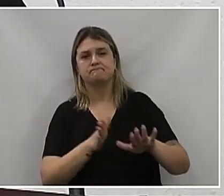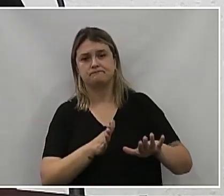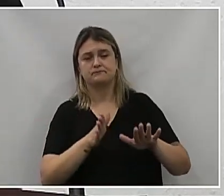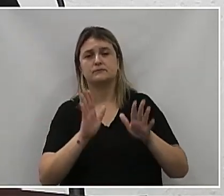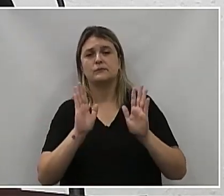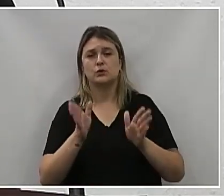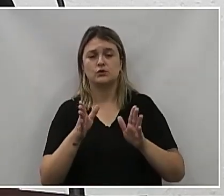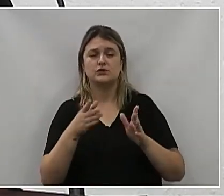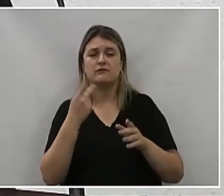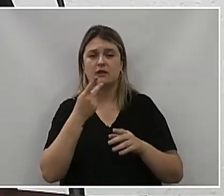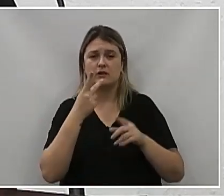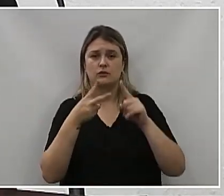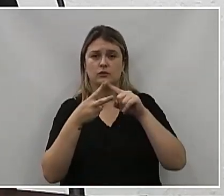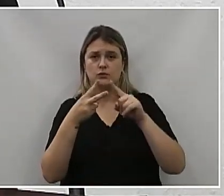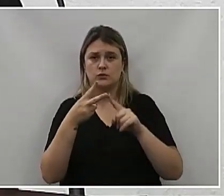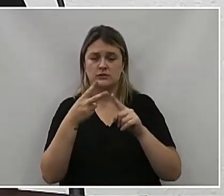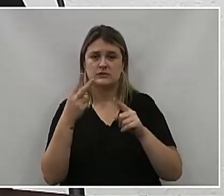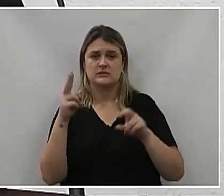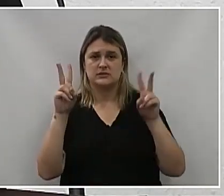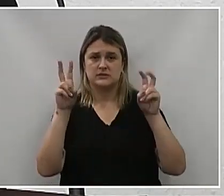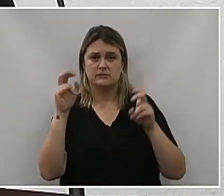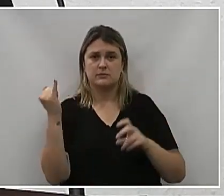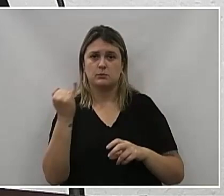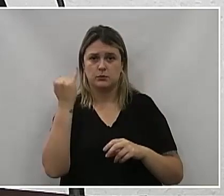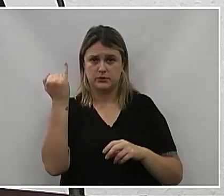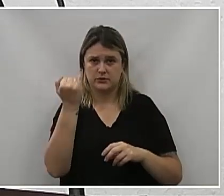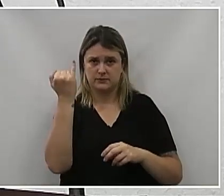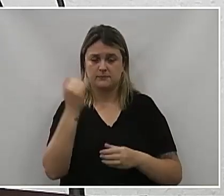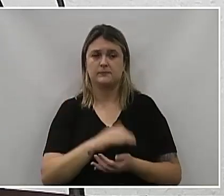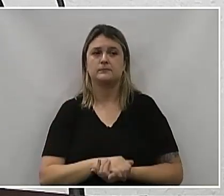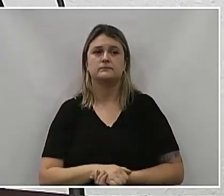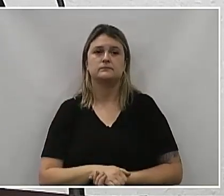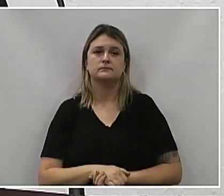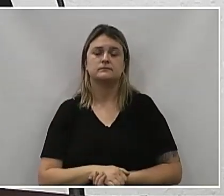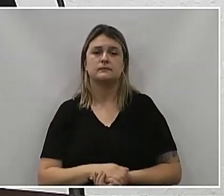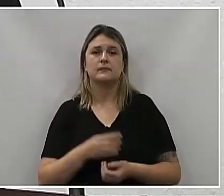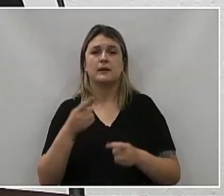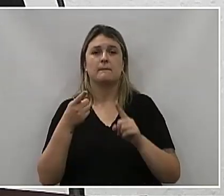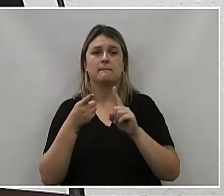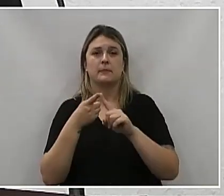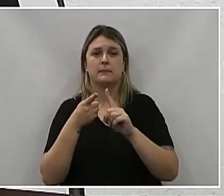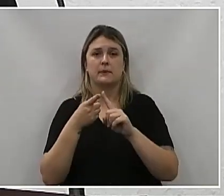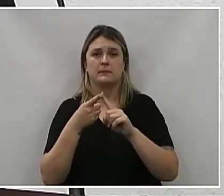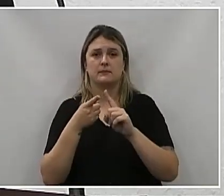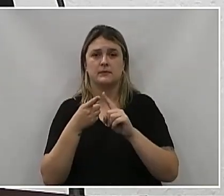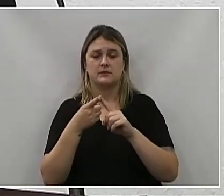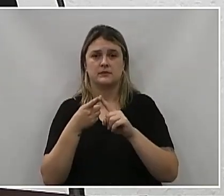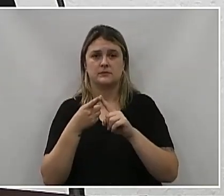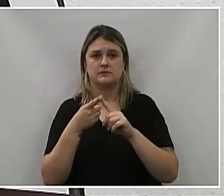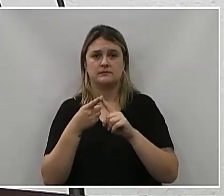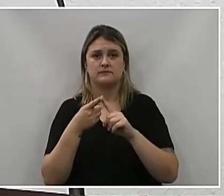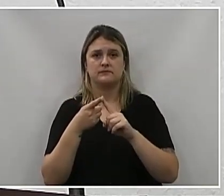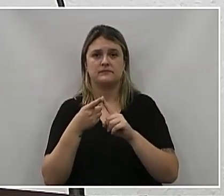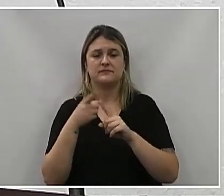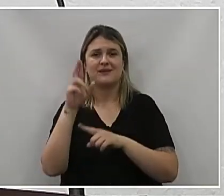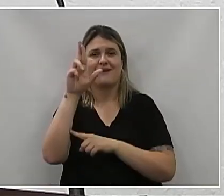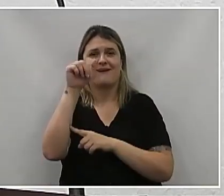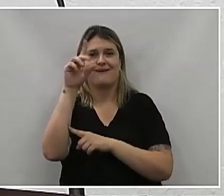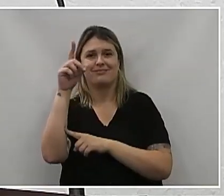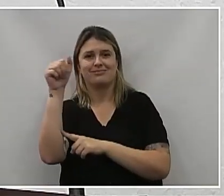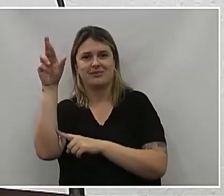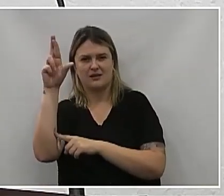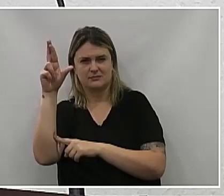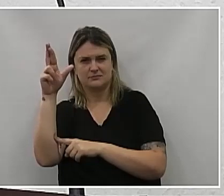Eu trago aqui dois assuntos importantíssimos, gente. Primeiro, a questão dos radares na